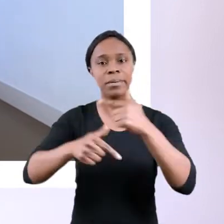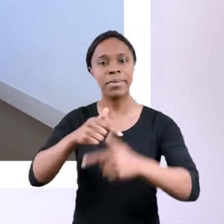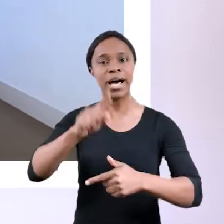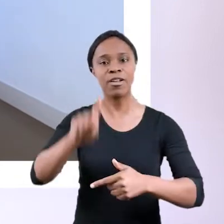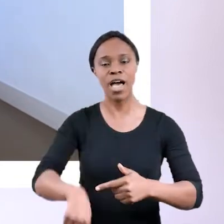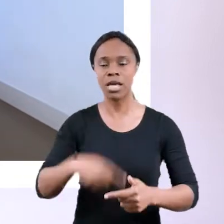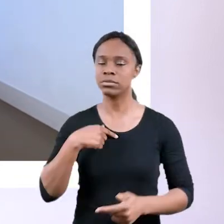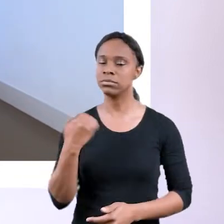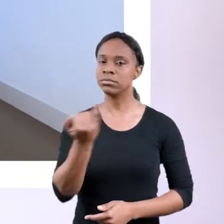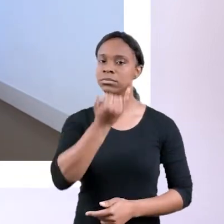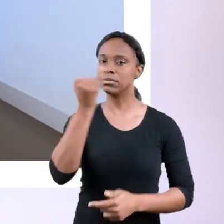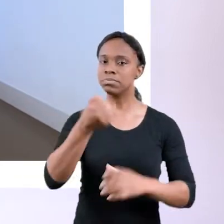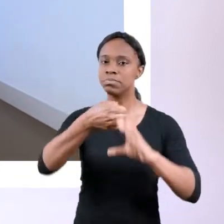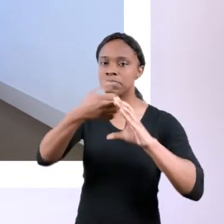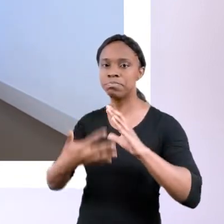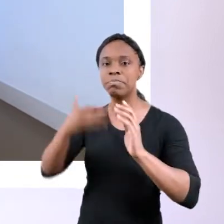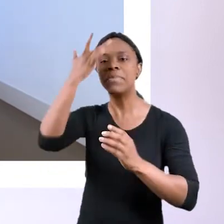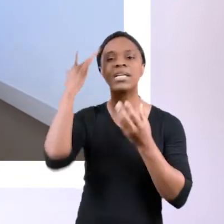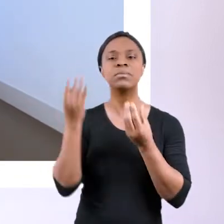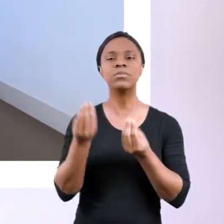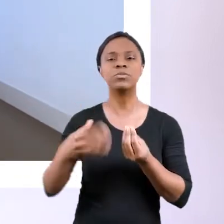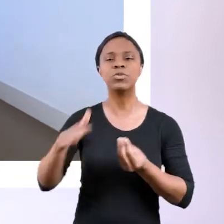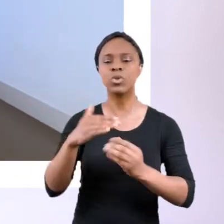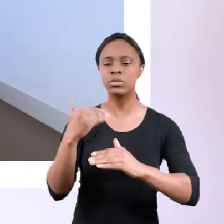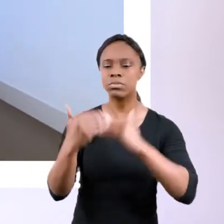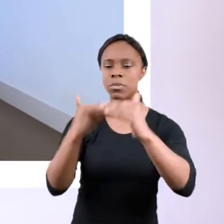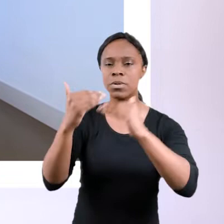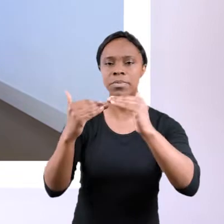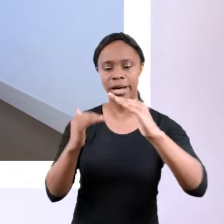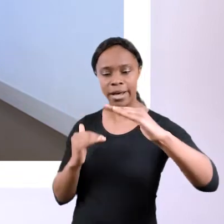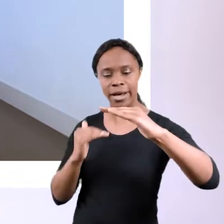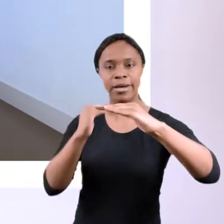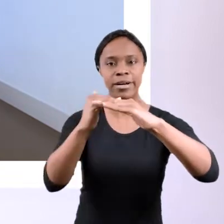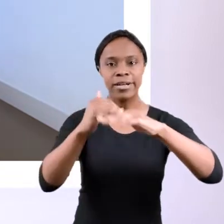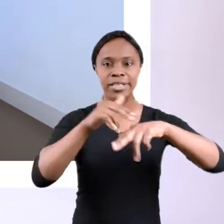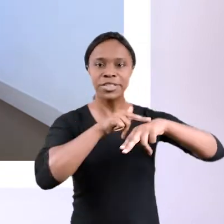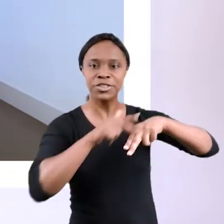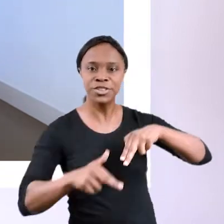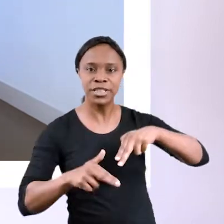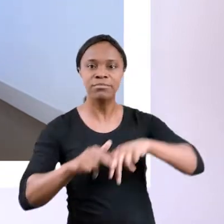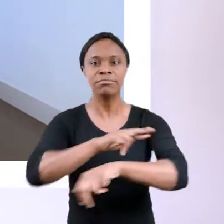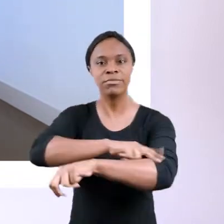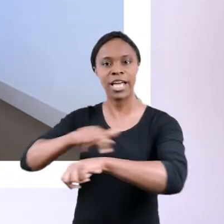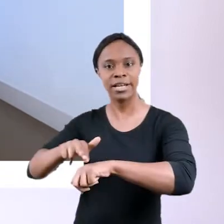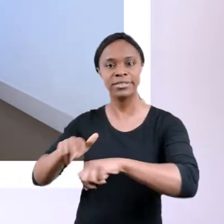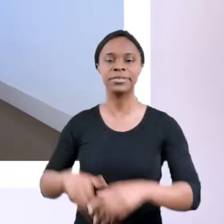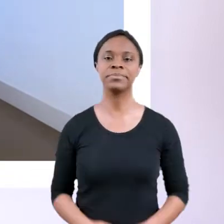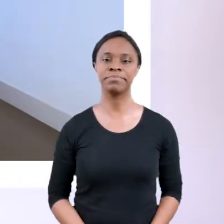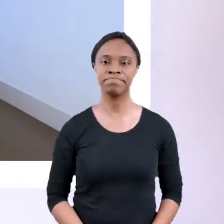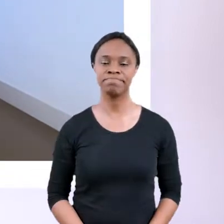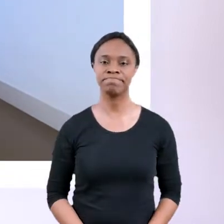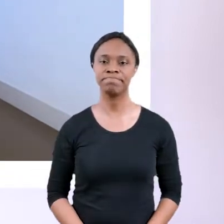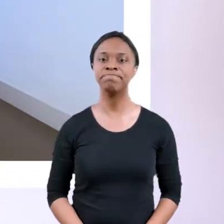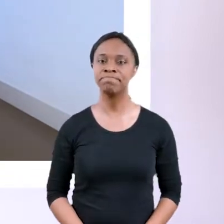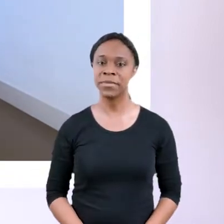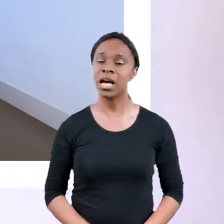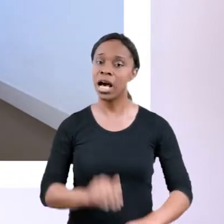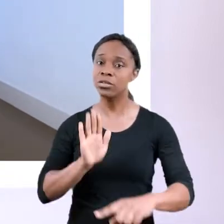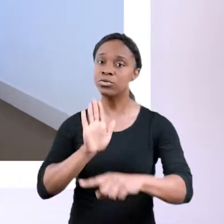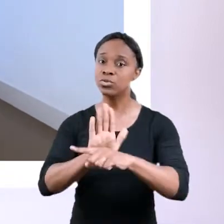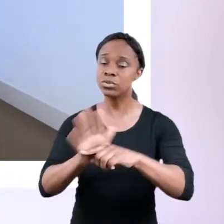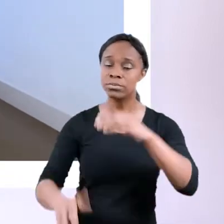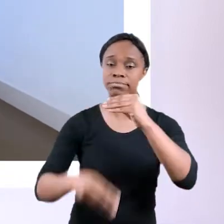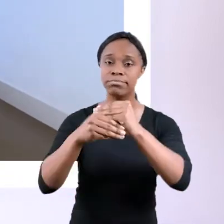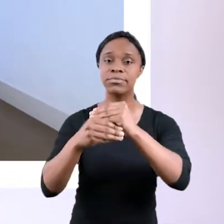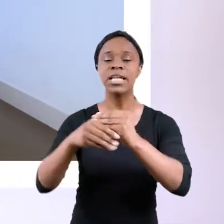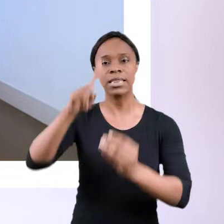aspecto importante dos avanços com relação à igualdade de gênero e raça. Contribui de forma decisiva